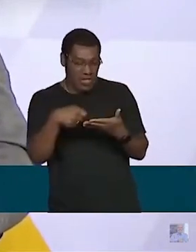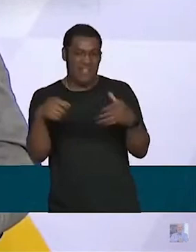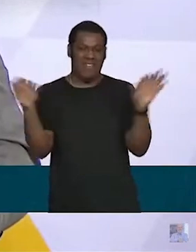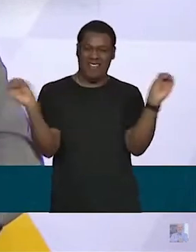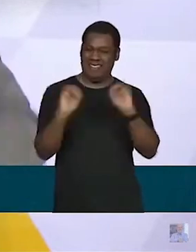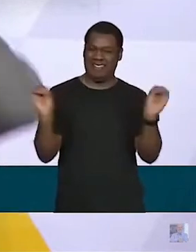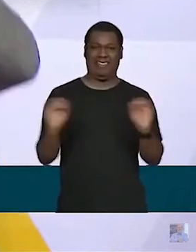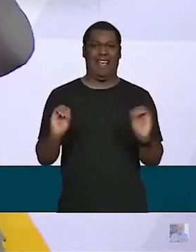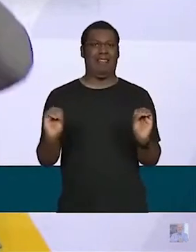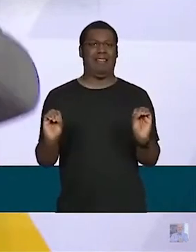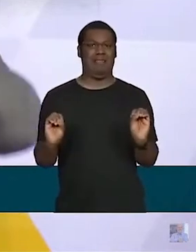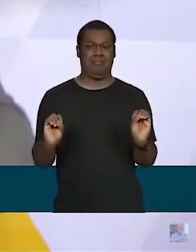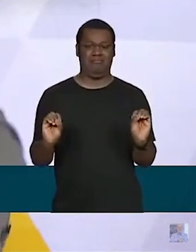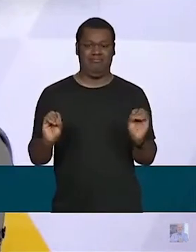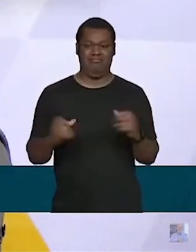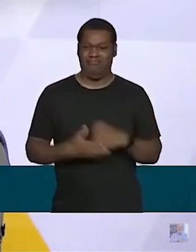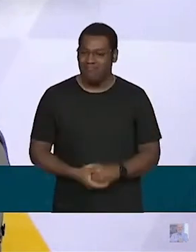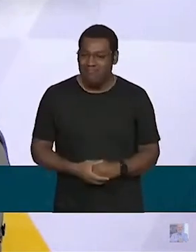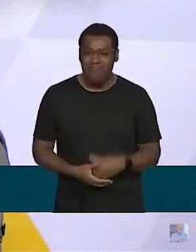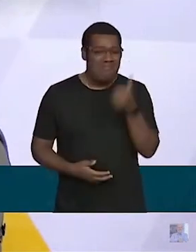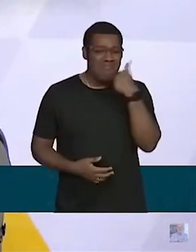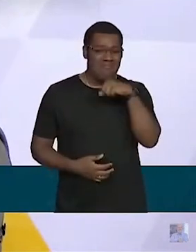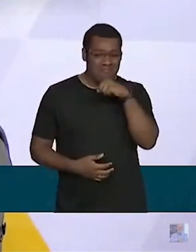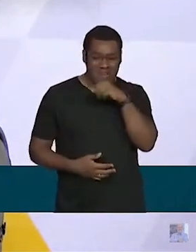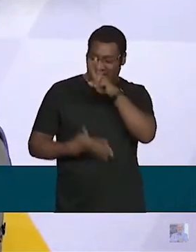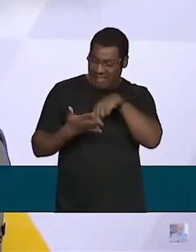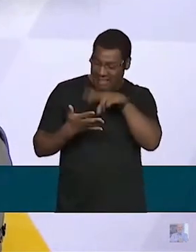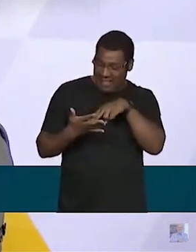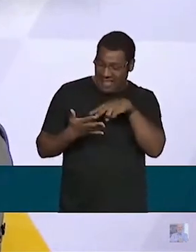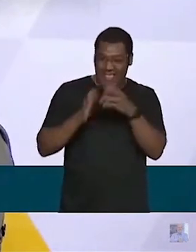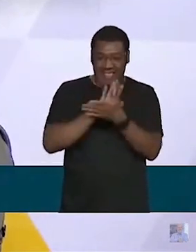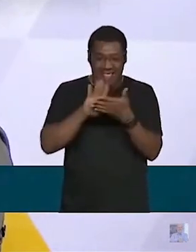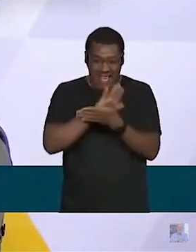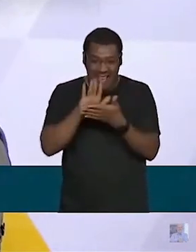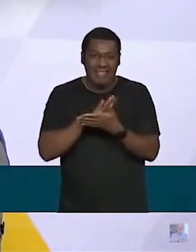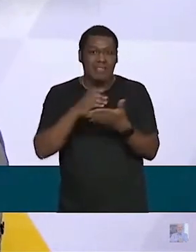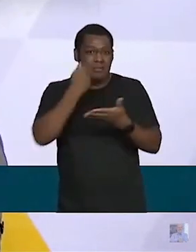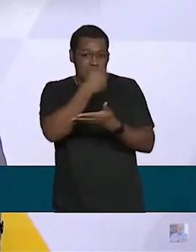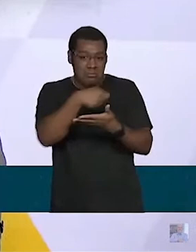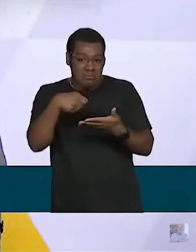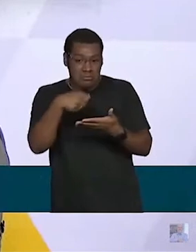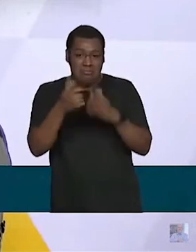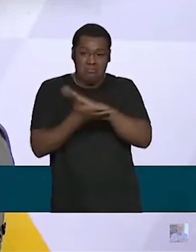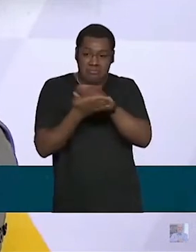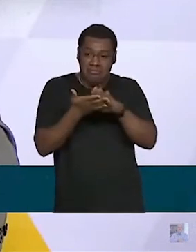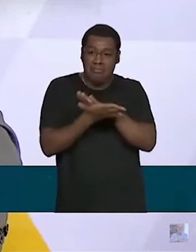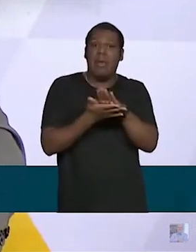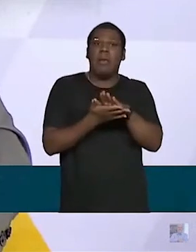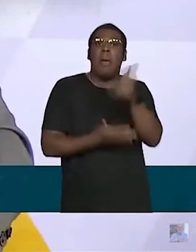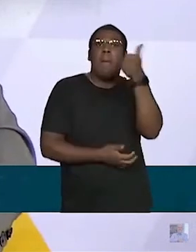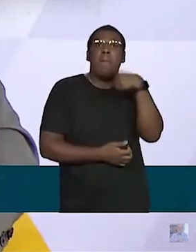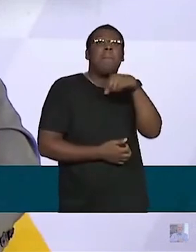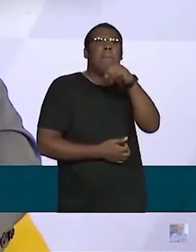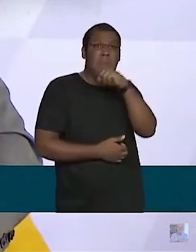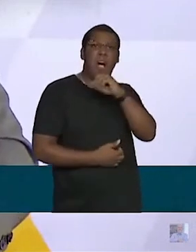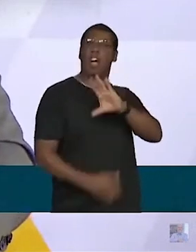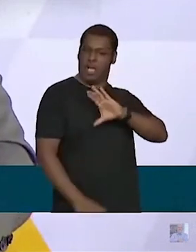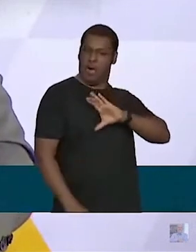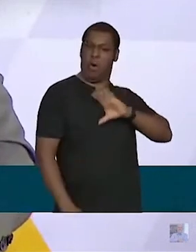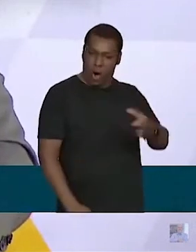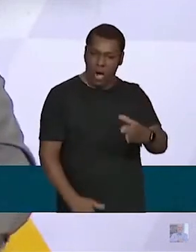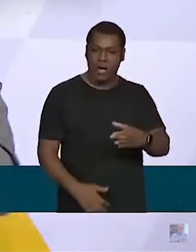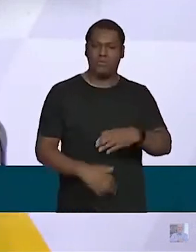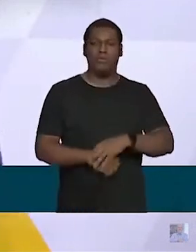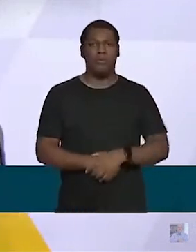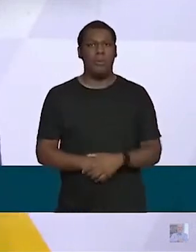analfabeta do ponta do dedão ao último fio de cabelo, a minha mãe teve coragem de sair da casa em que a gente